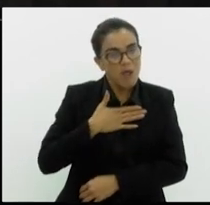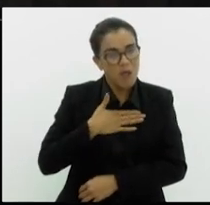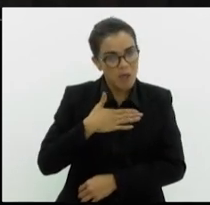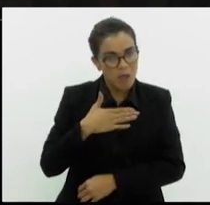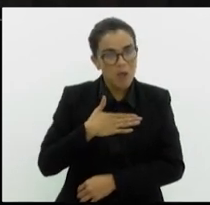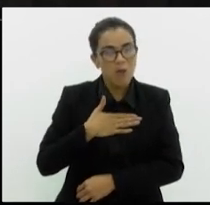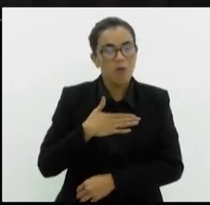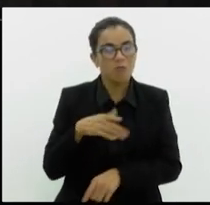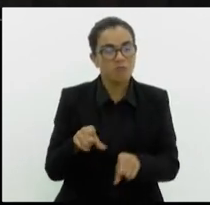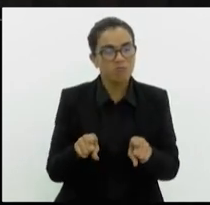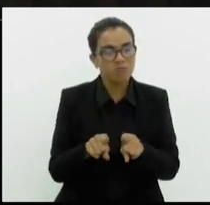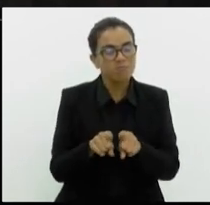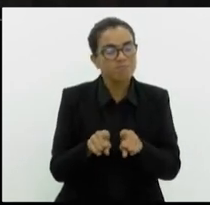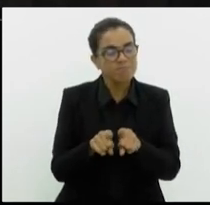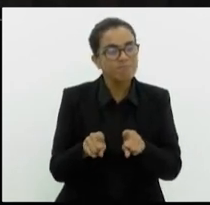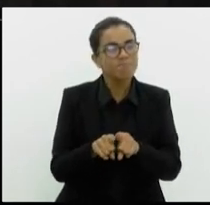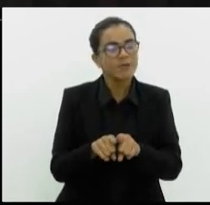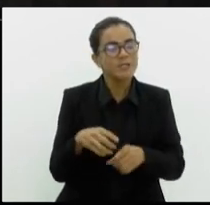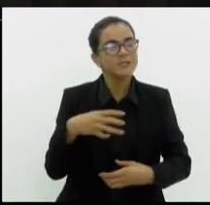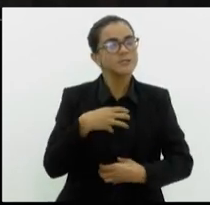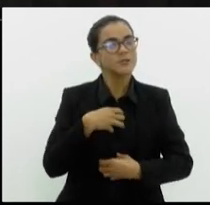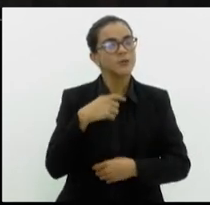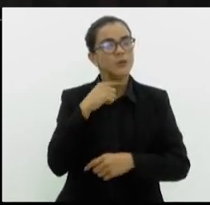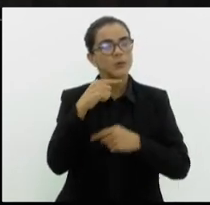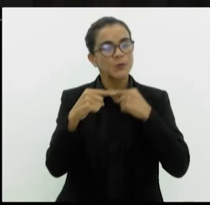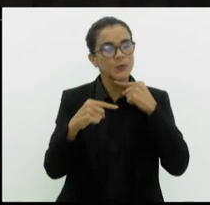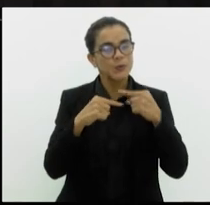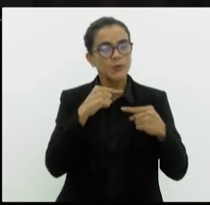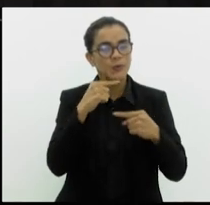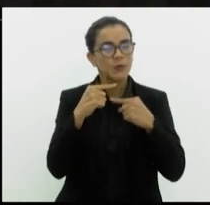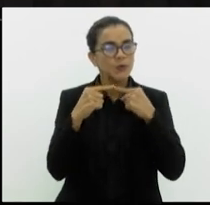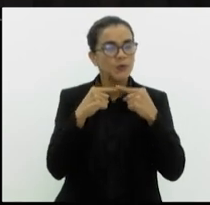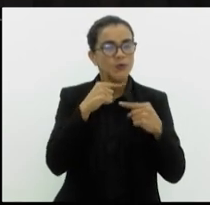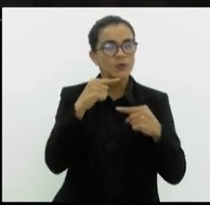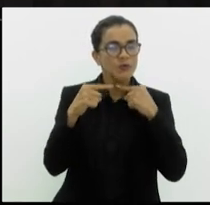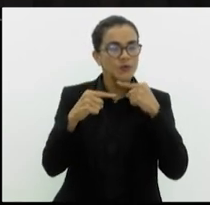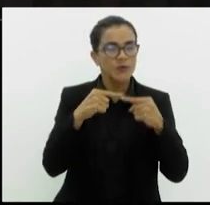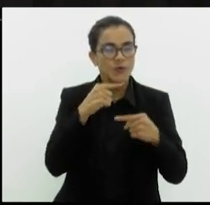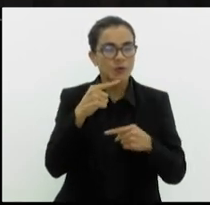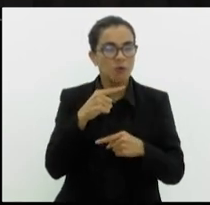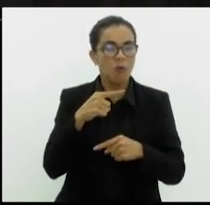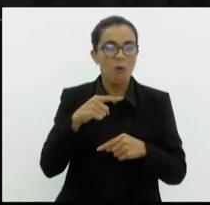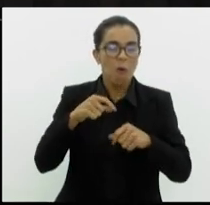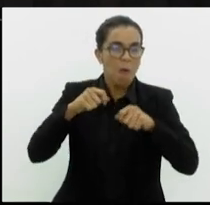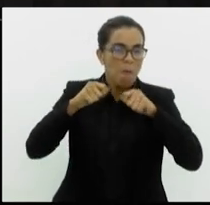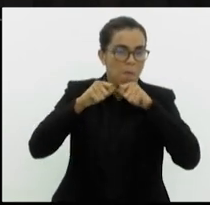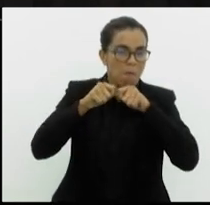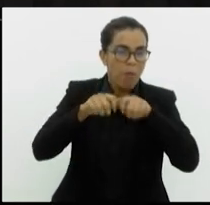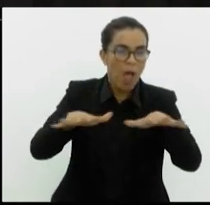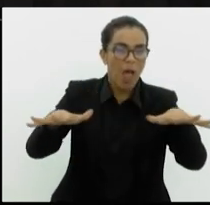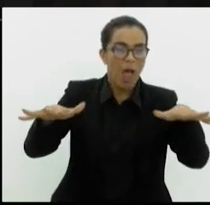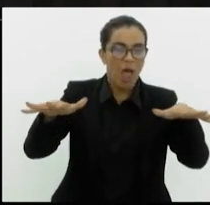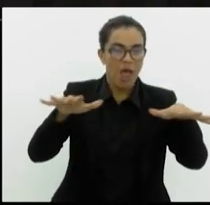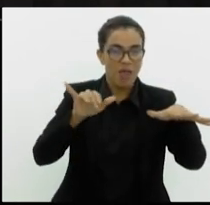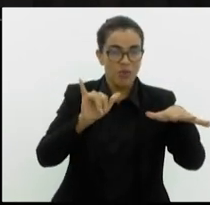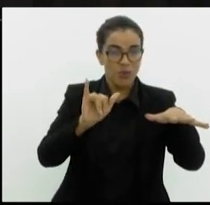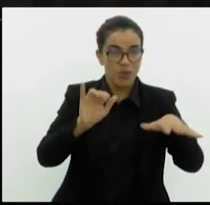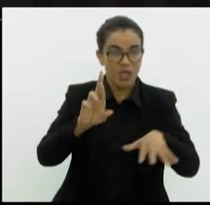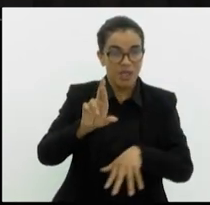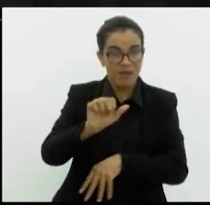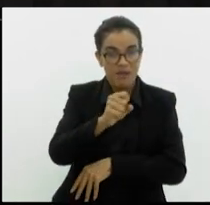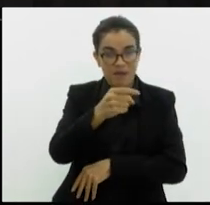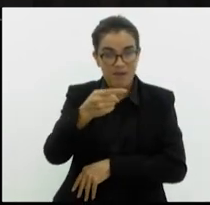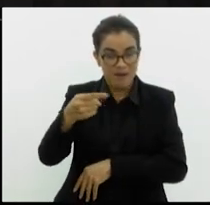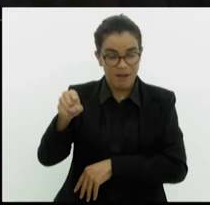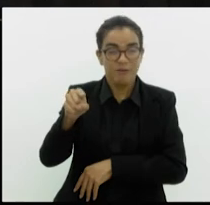passo a colocar em dúvida esse poder atômico alardeado pelo Irã,